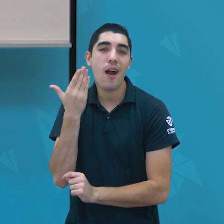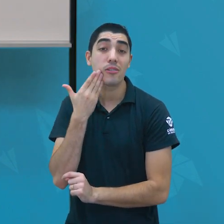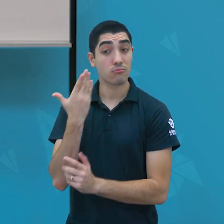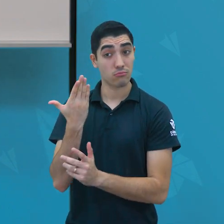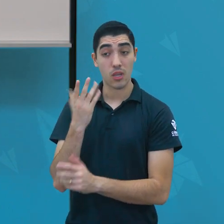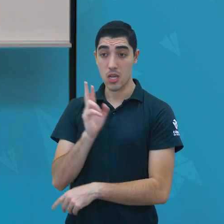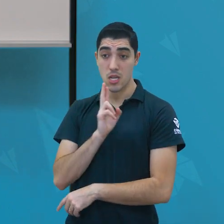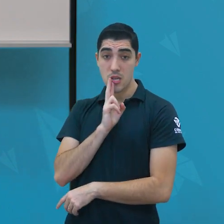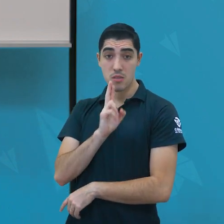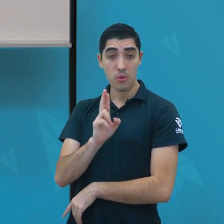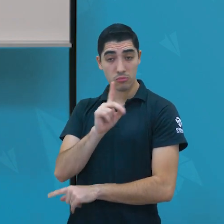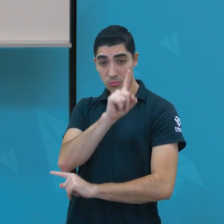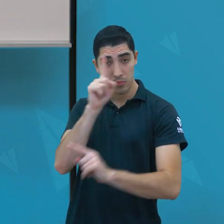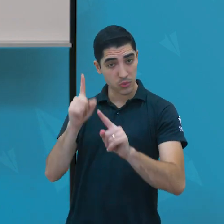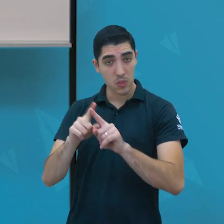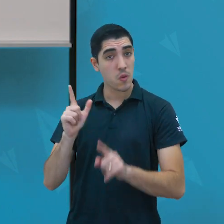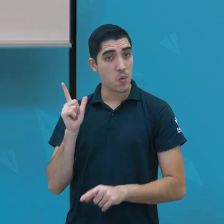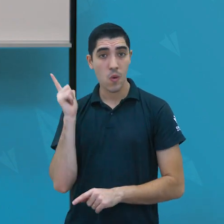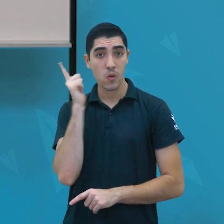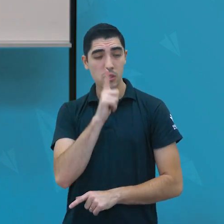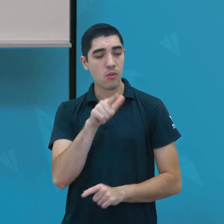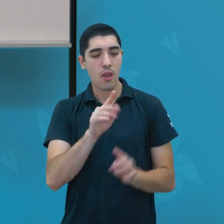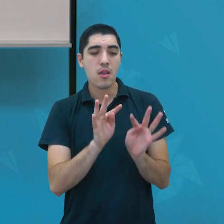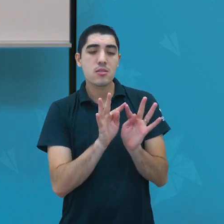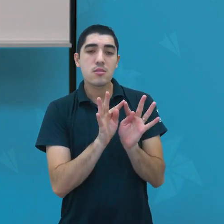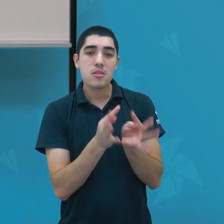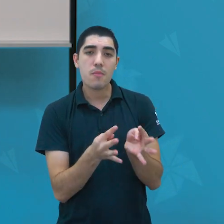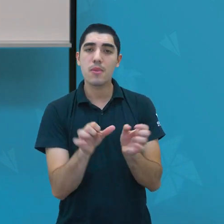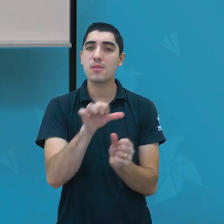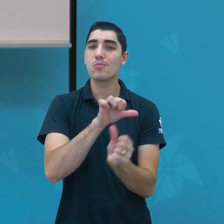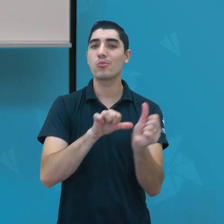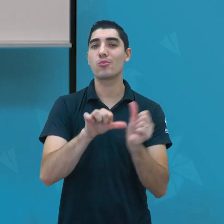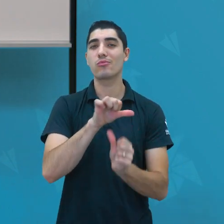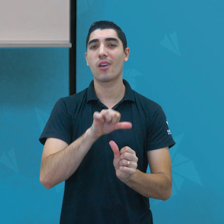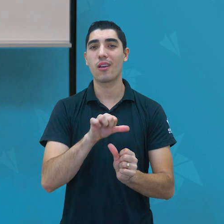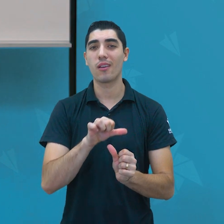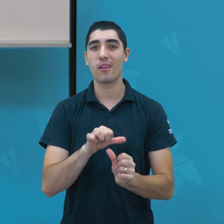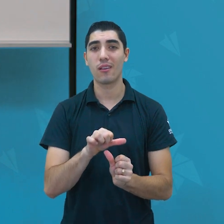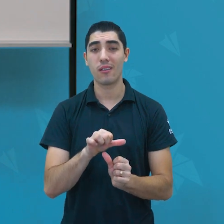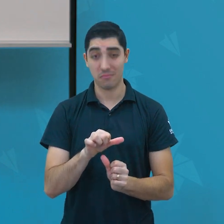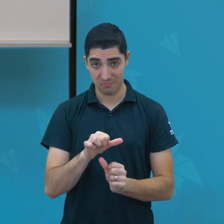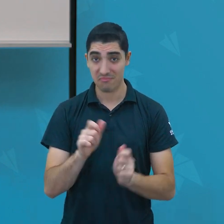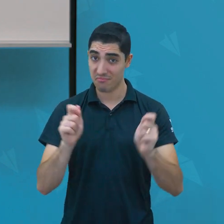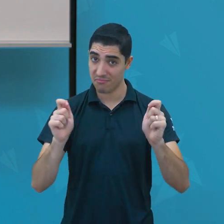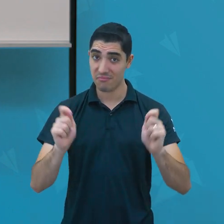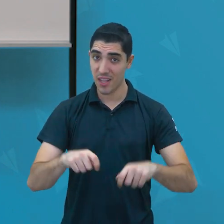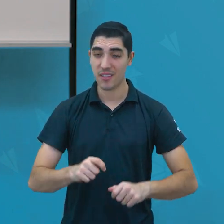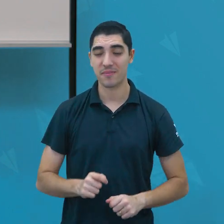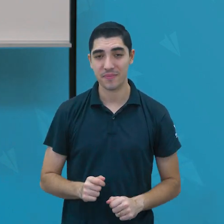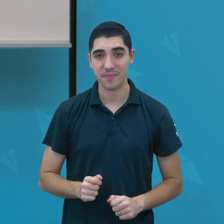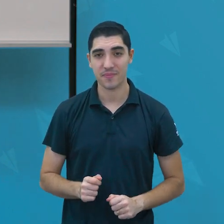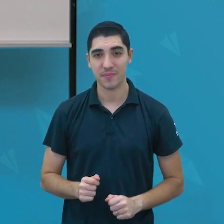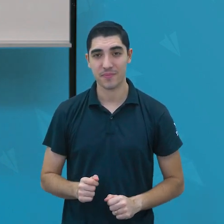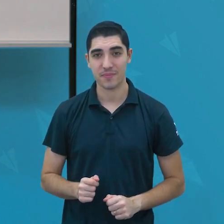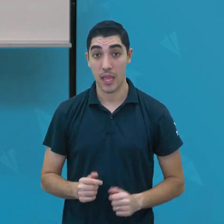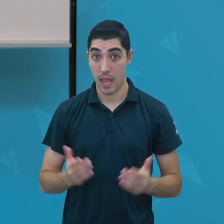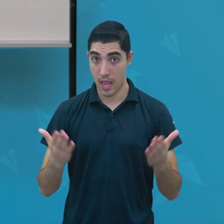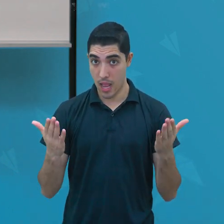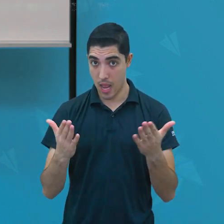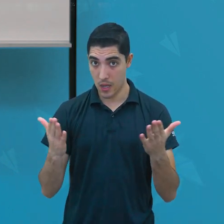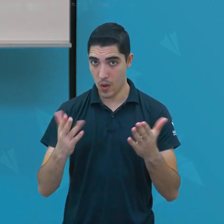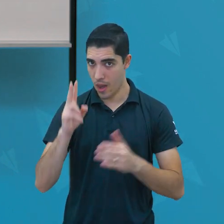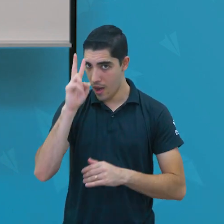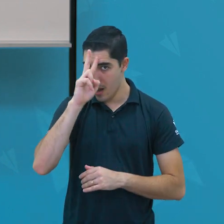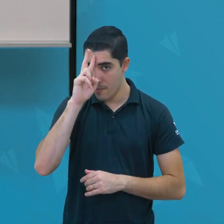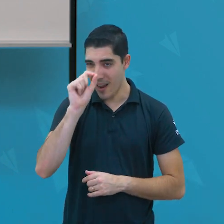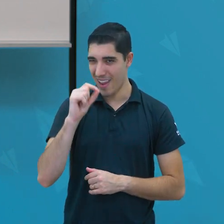Eu concluí o meu objetivo, que é simplificar a simplificação. Simplifiquei.